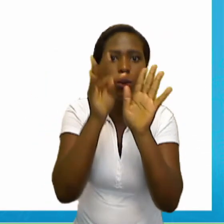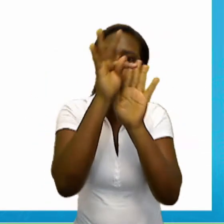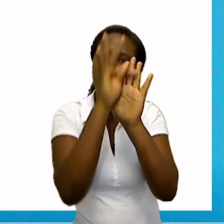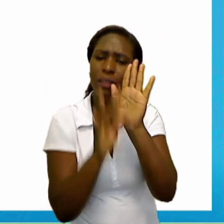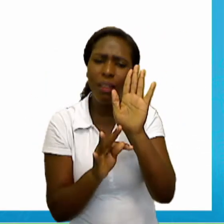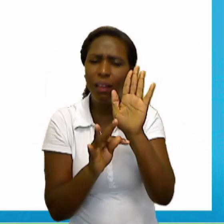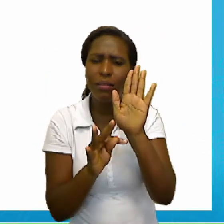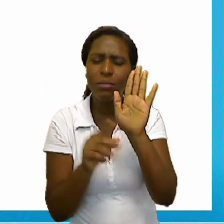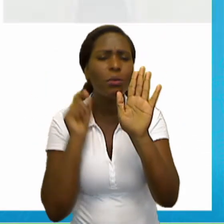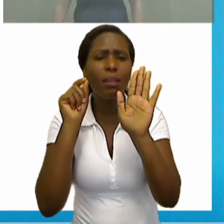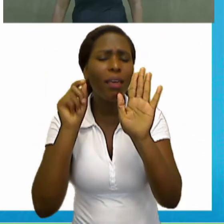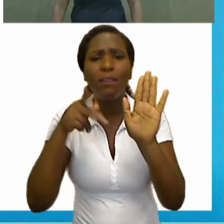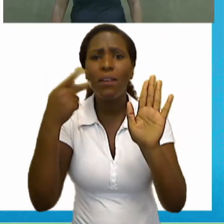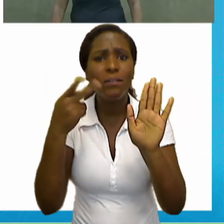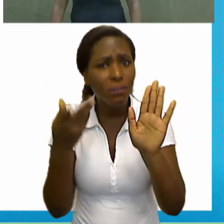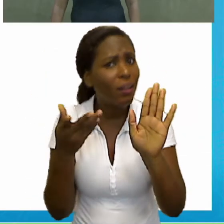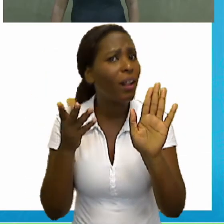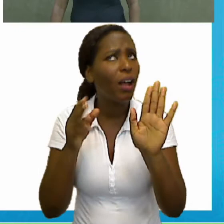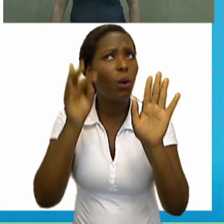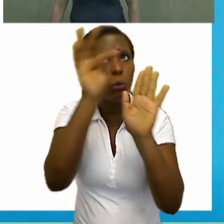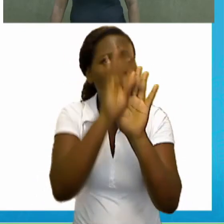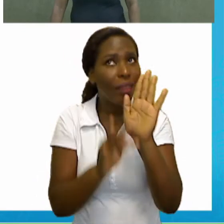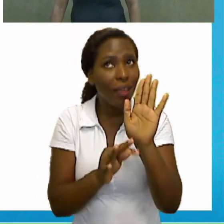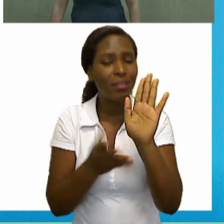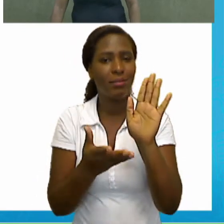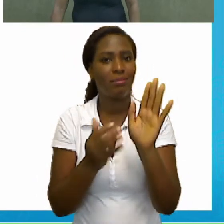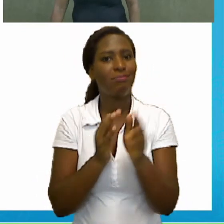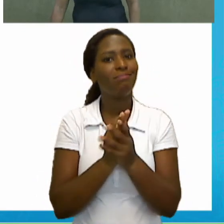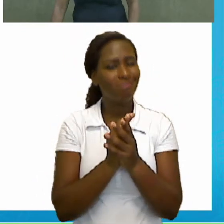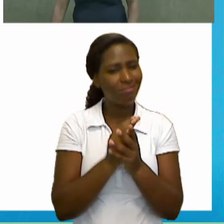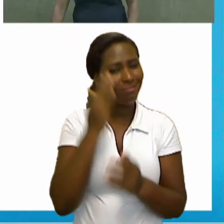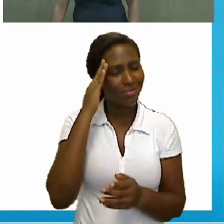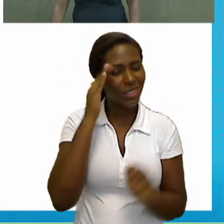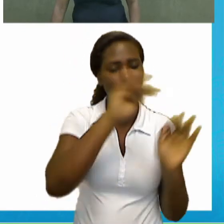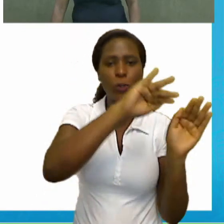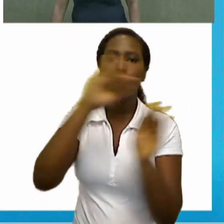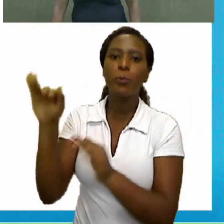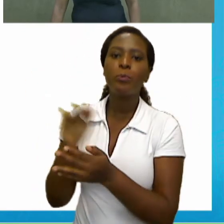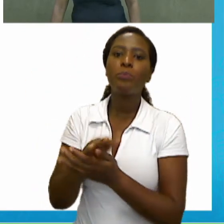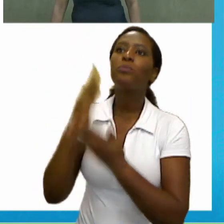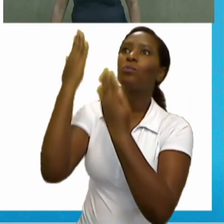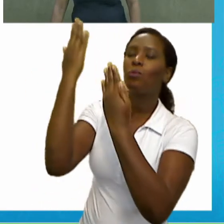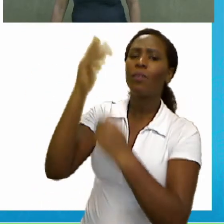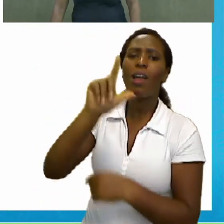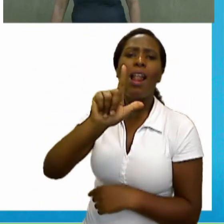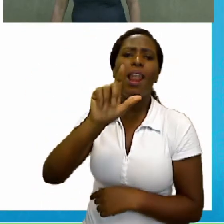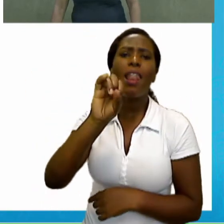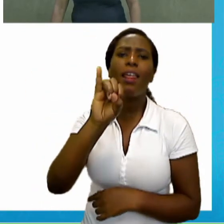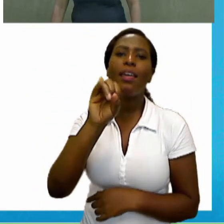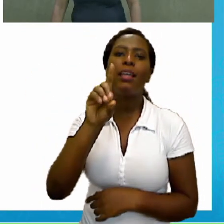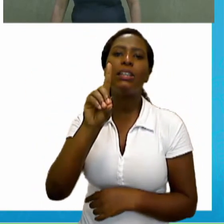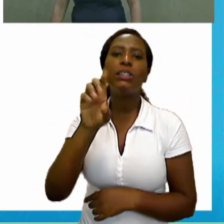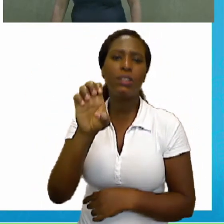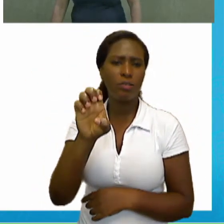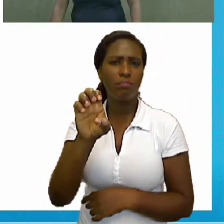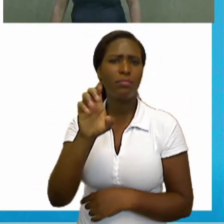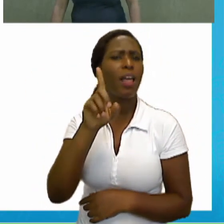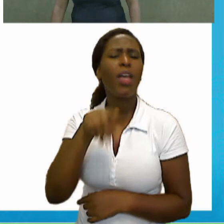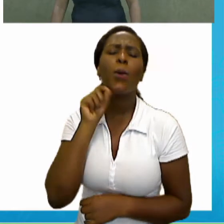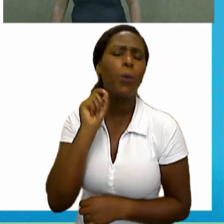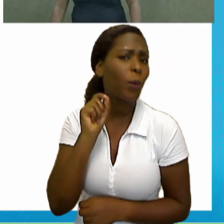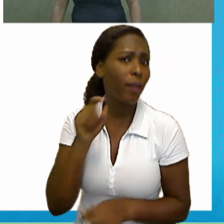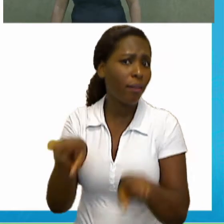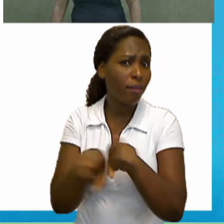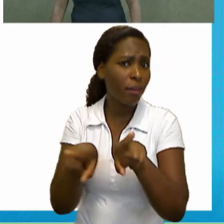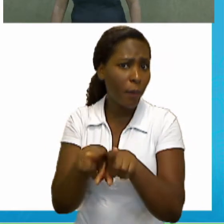Lead ou lead. Na linguagem jornalística, a lead corresponde aos primeiros parágrafos